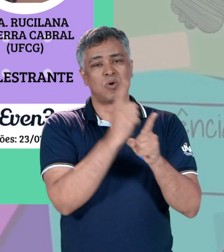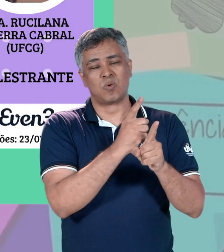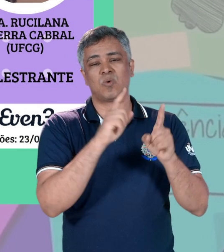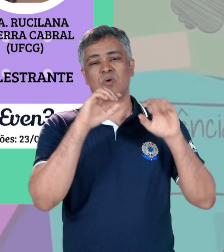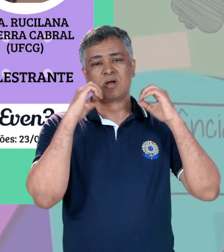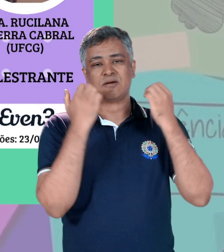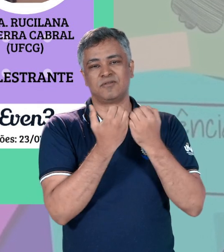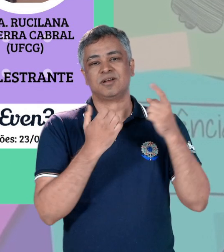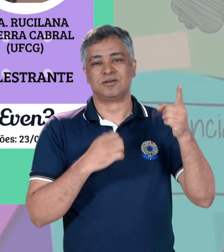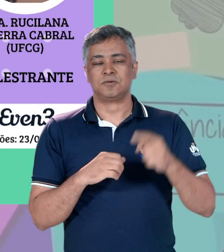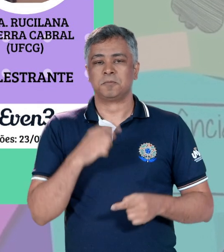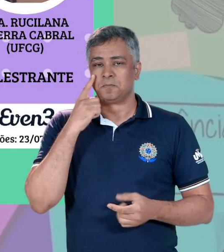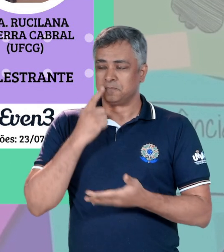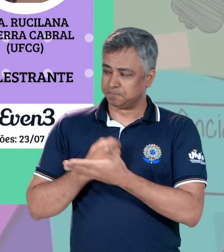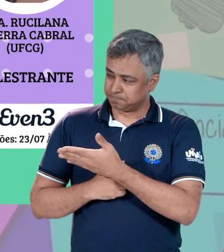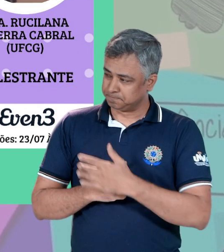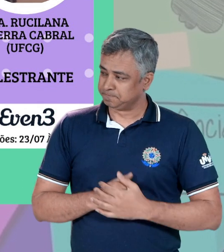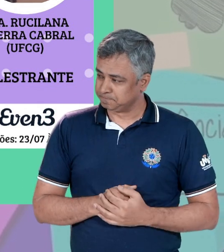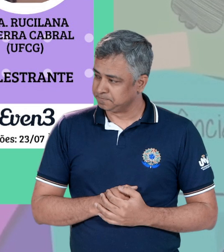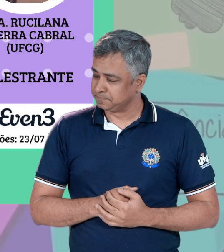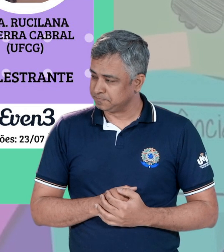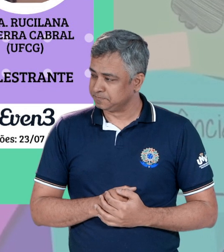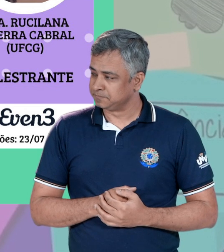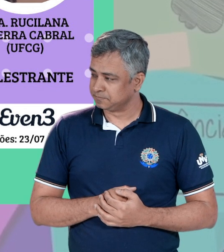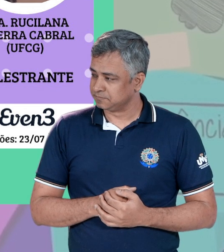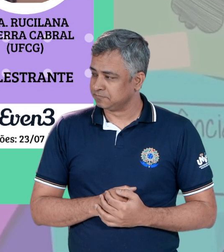sua vaga, acesse